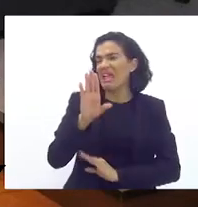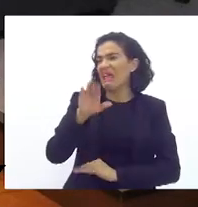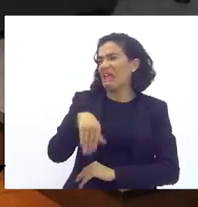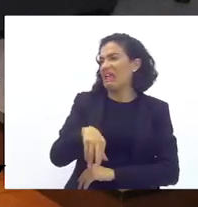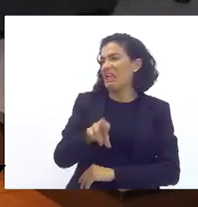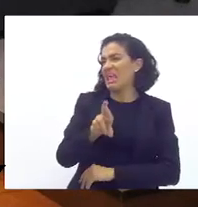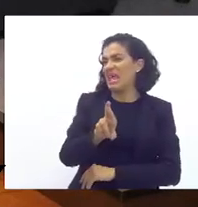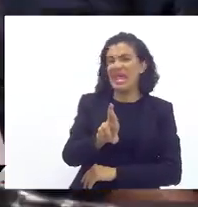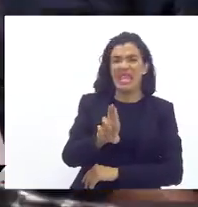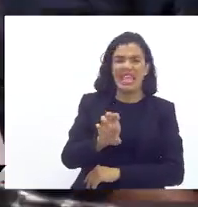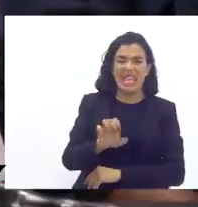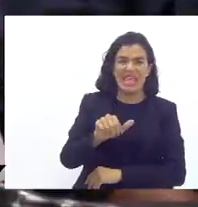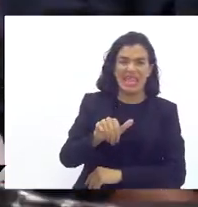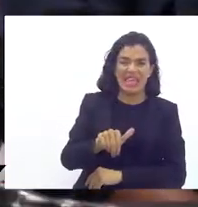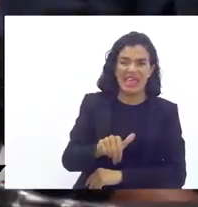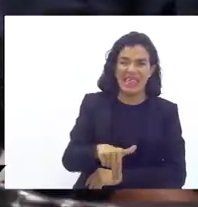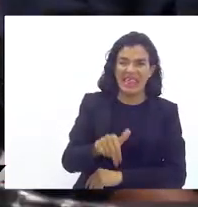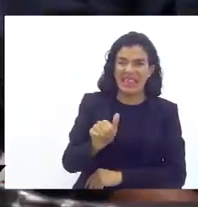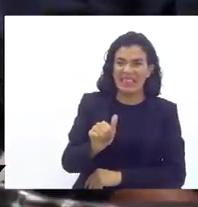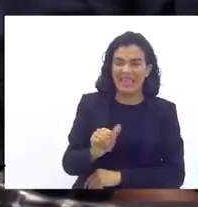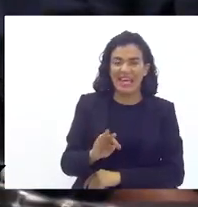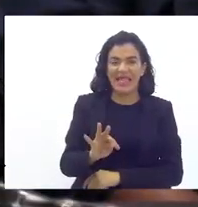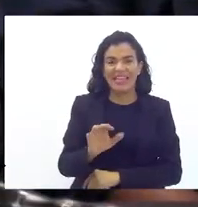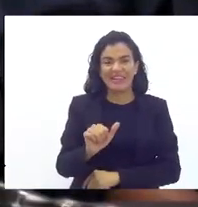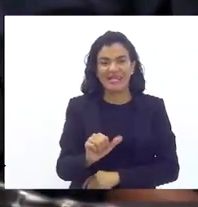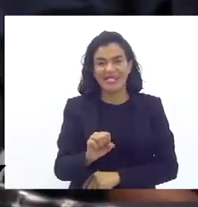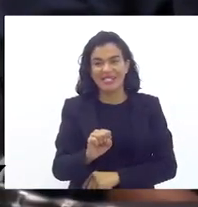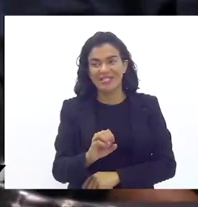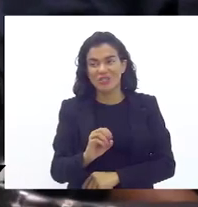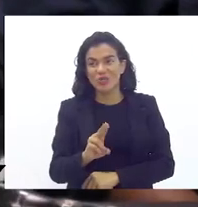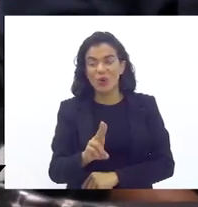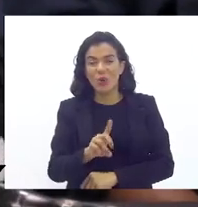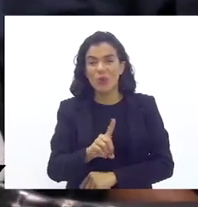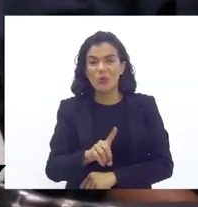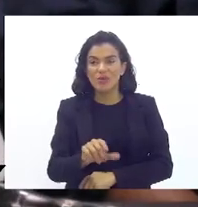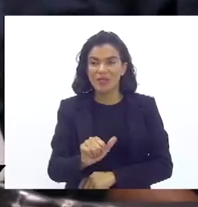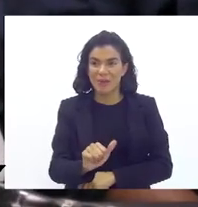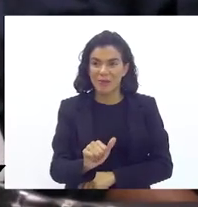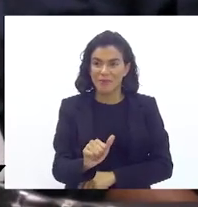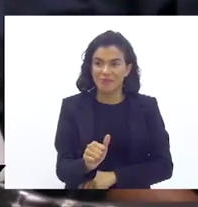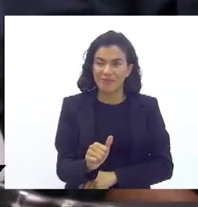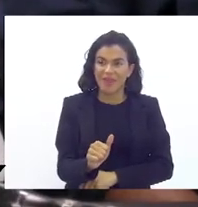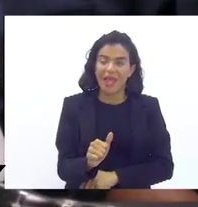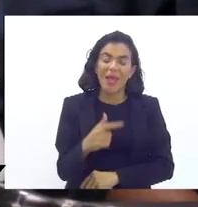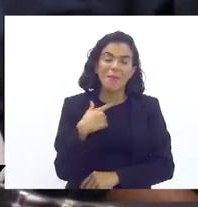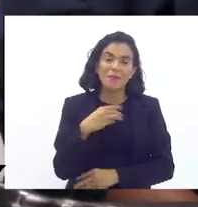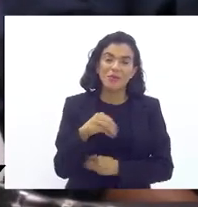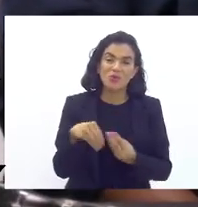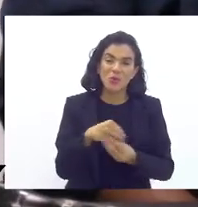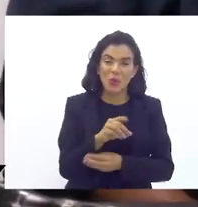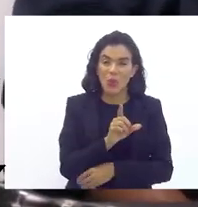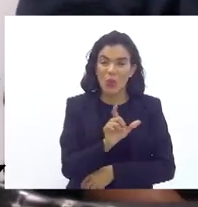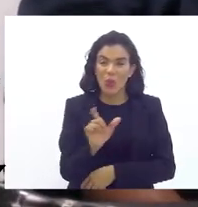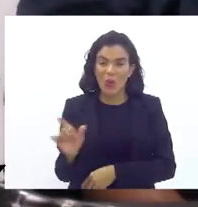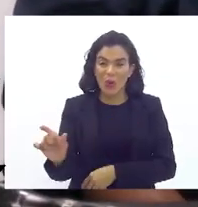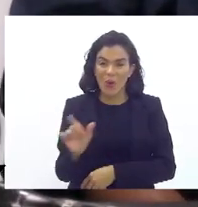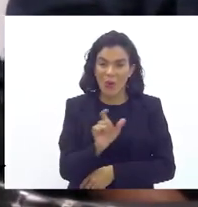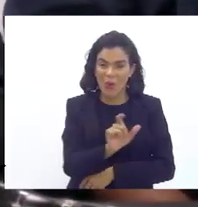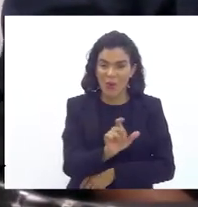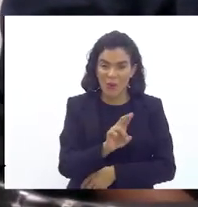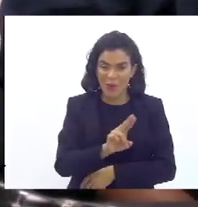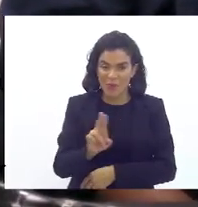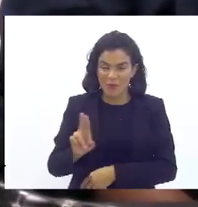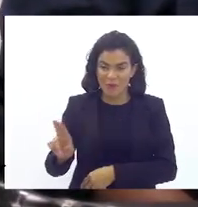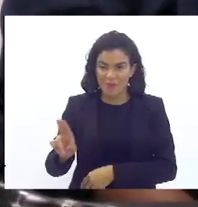Machado Renata Souza não sei da onde saiu bom mas isso